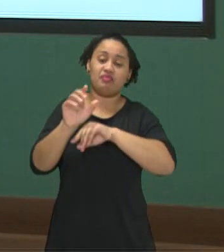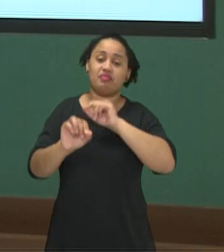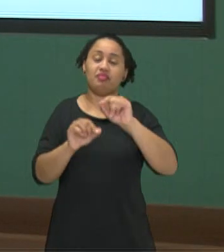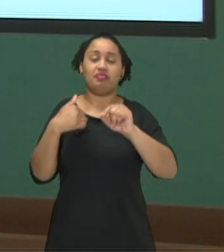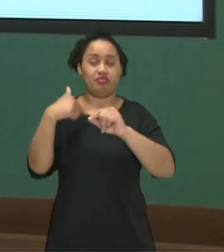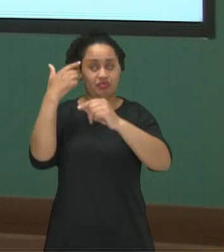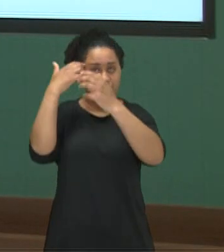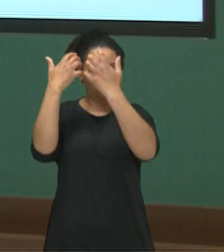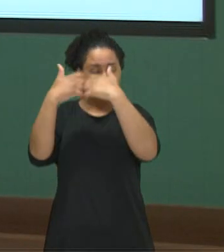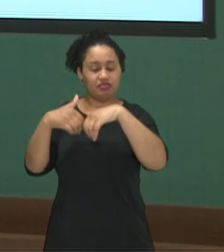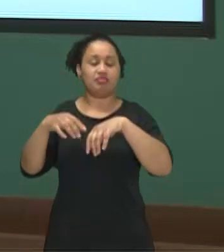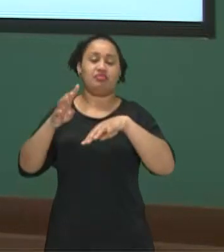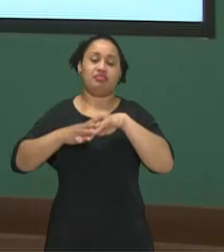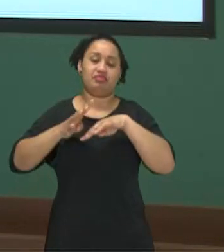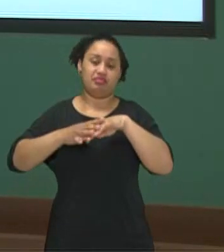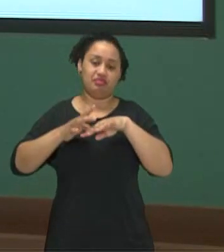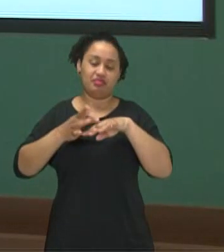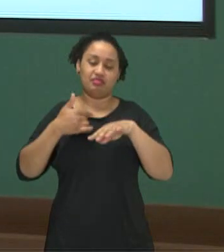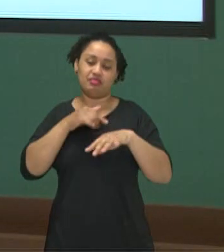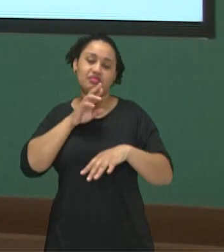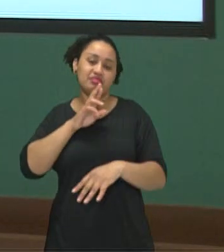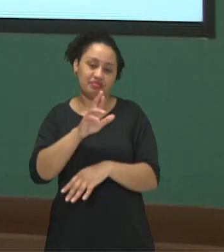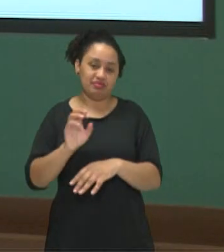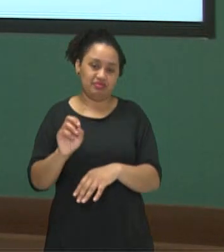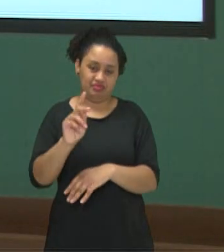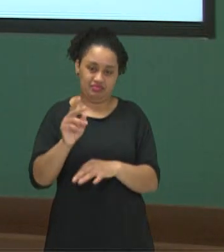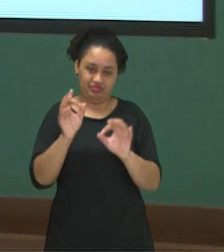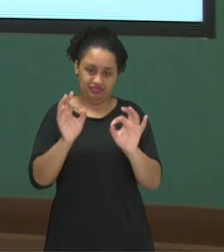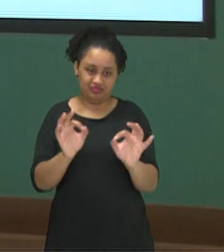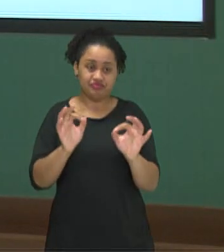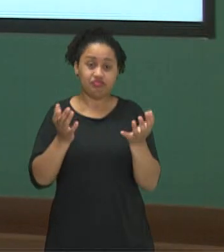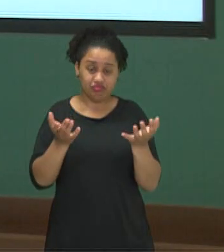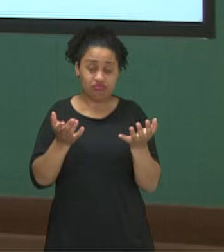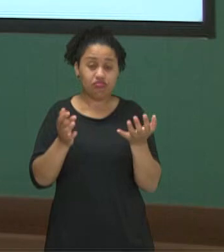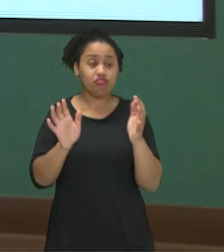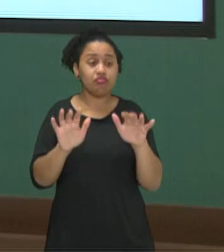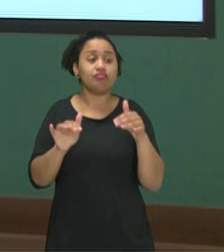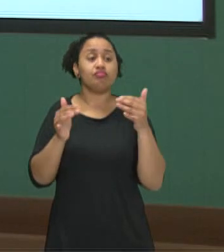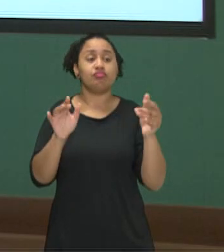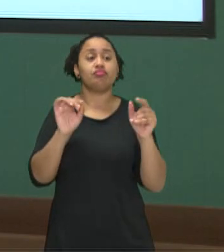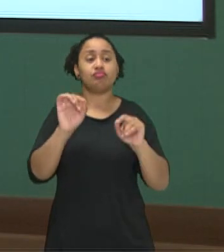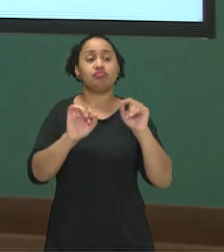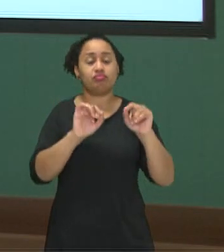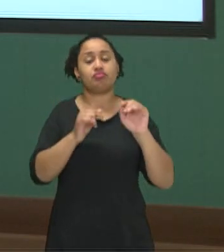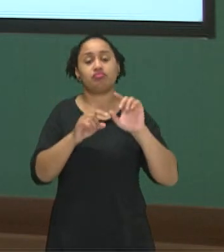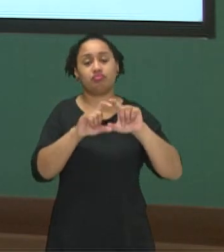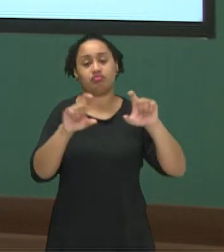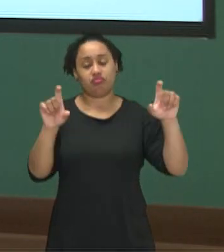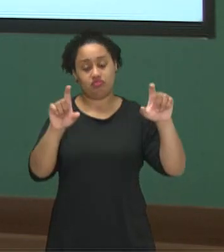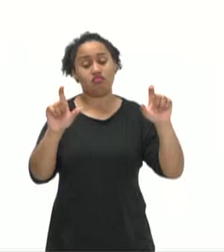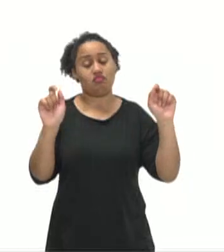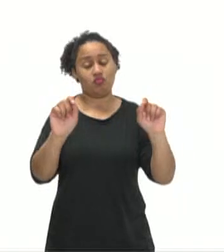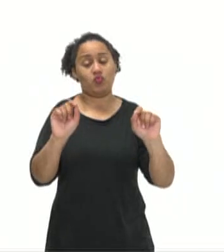seu pensamento matemático aí na resolução, certo? Então, a expressão que